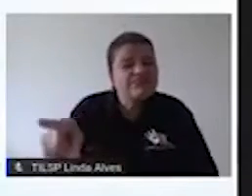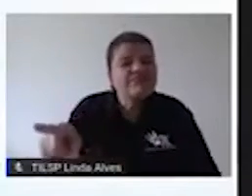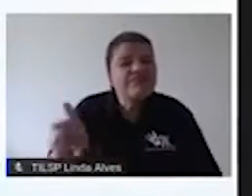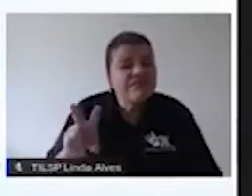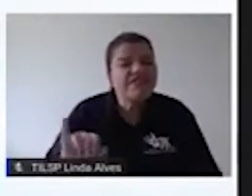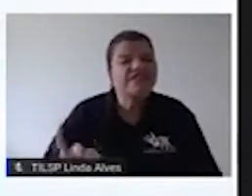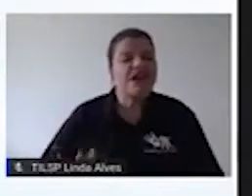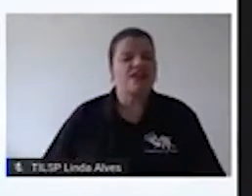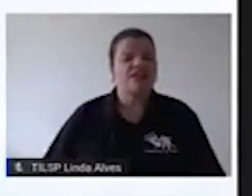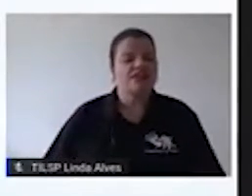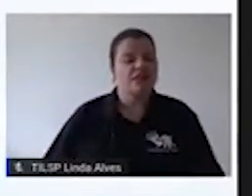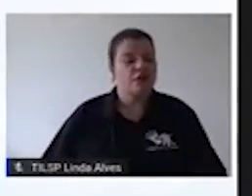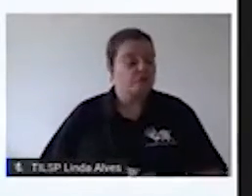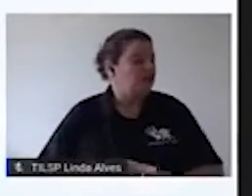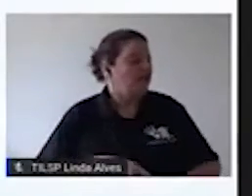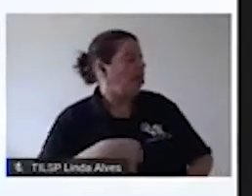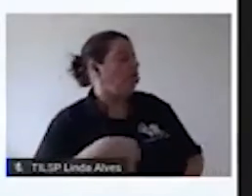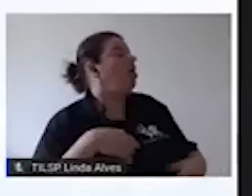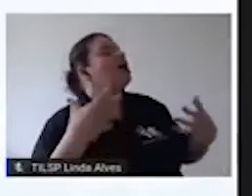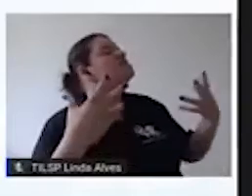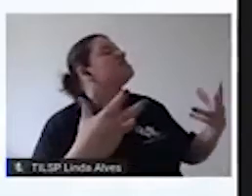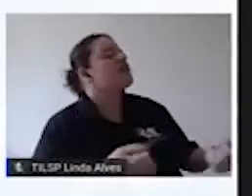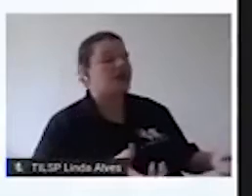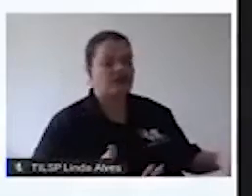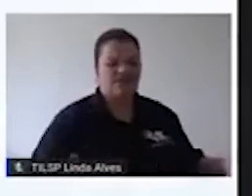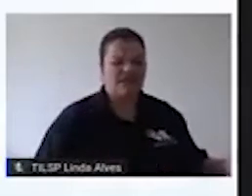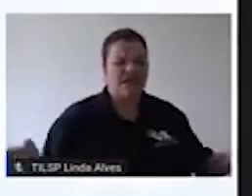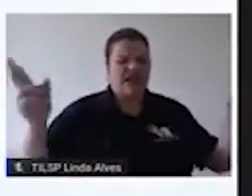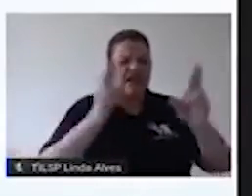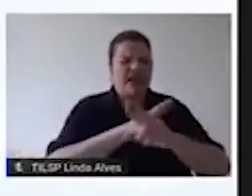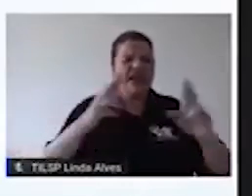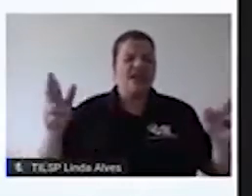pode simplesmente... Isso não é uma coisa de relação de chefe